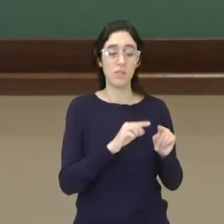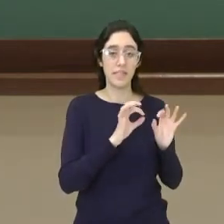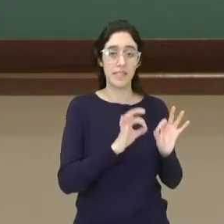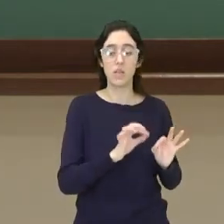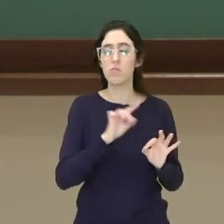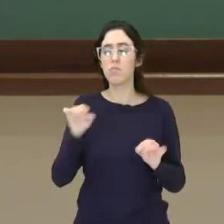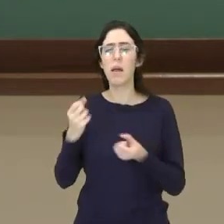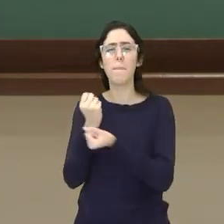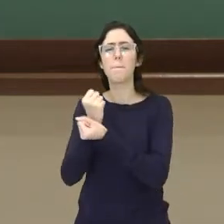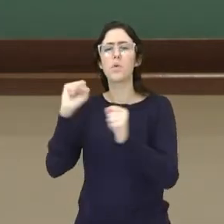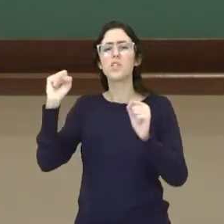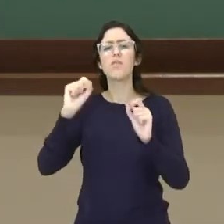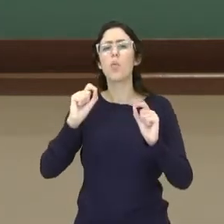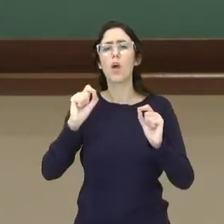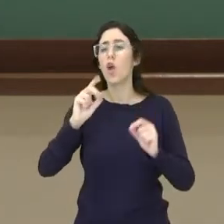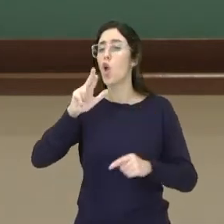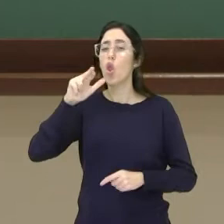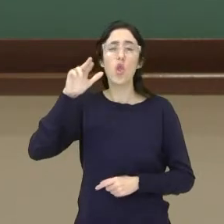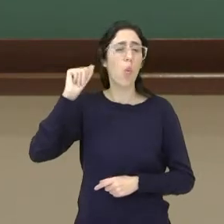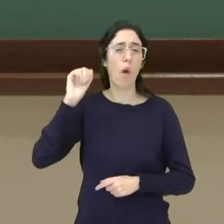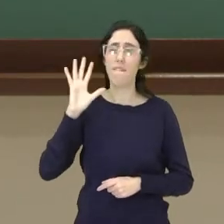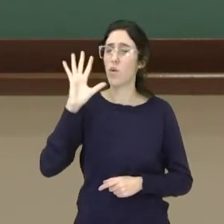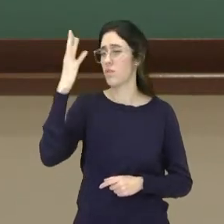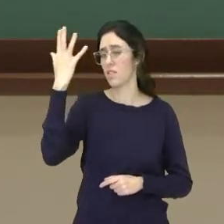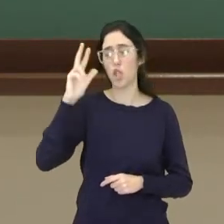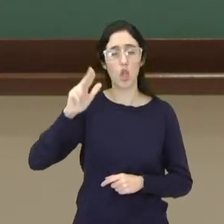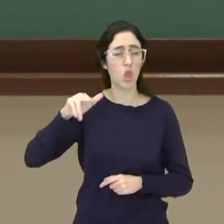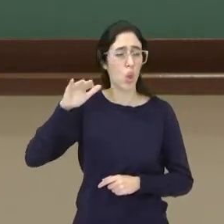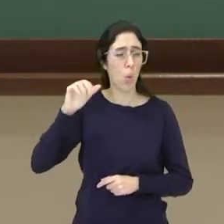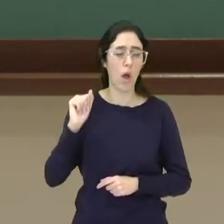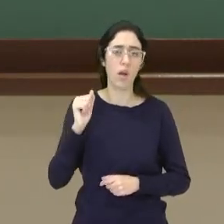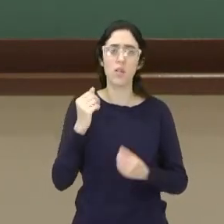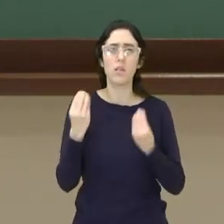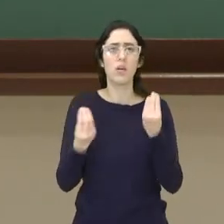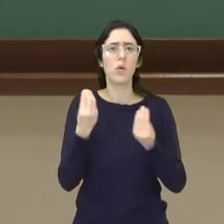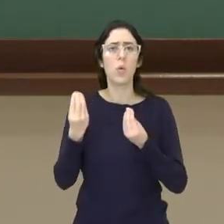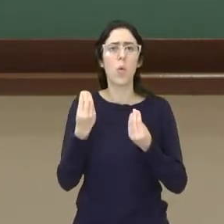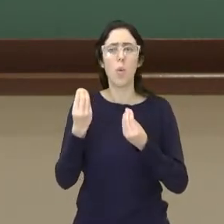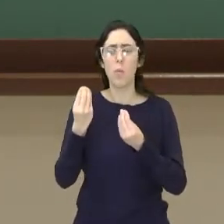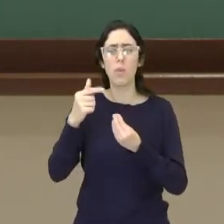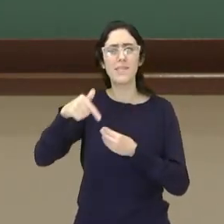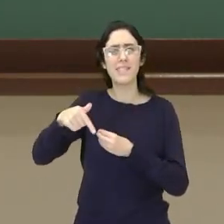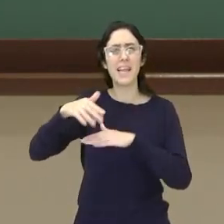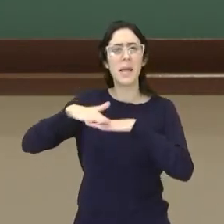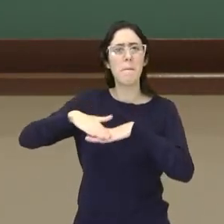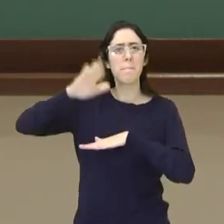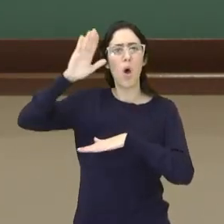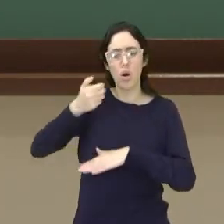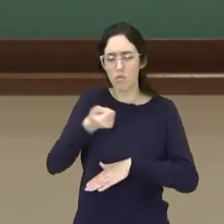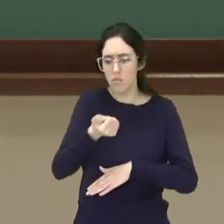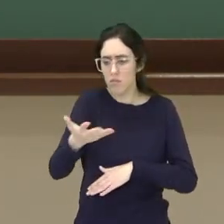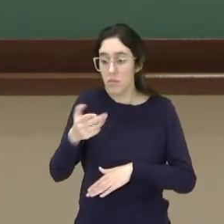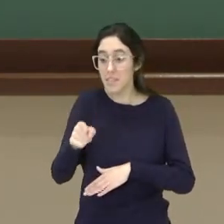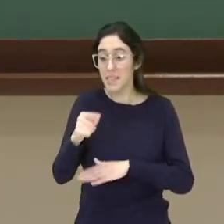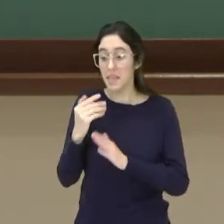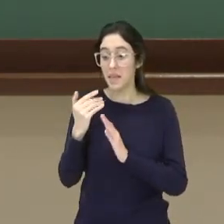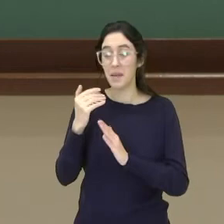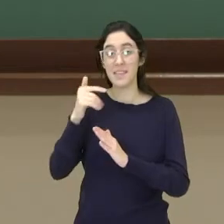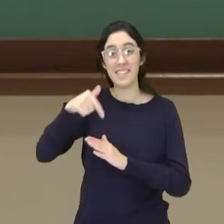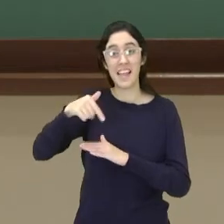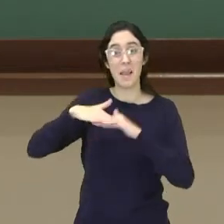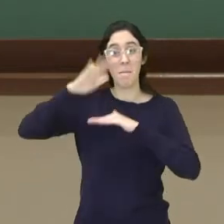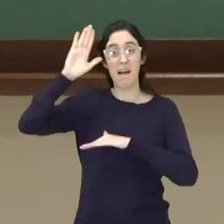impossível é aquele evento que nunca vai acontecer. Então, quando que eu vou ter um resultado maior do que 7 num dado cúbico, nesse dado normal que a gente costuma